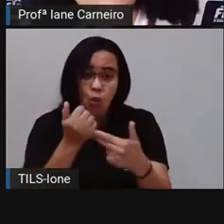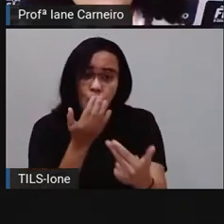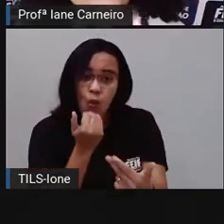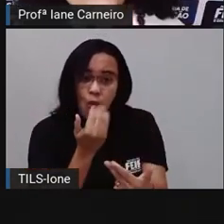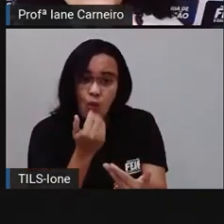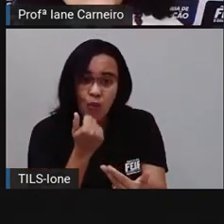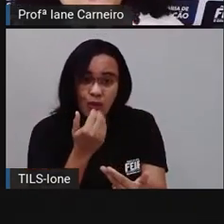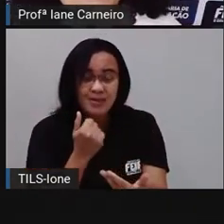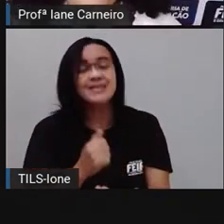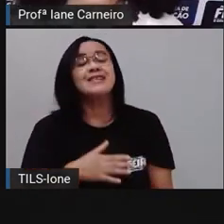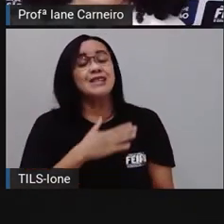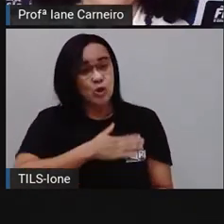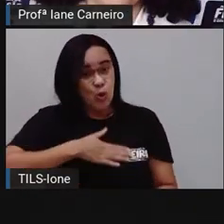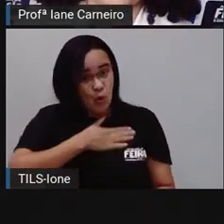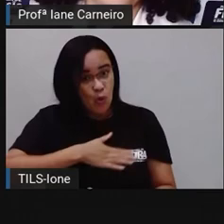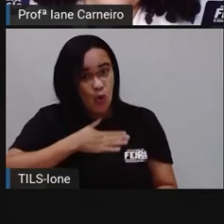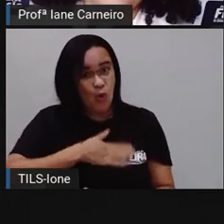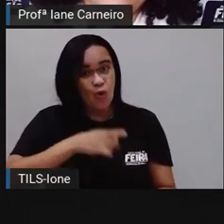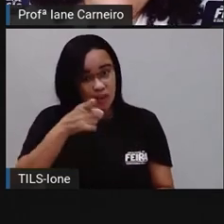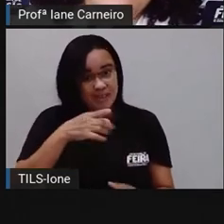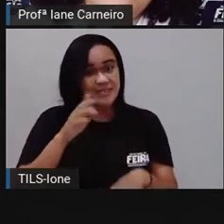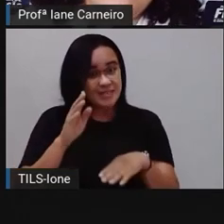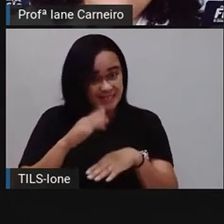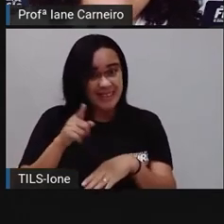aquele tira-gosto, né?